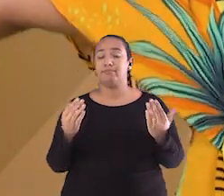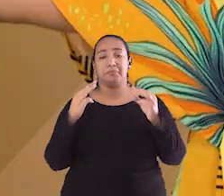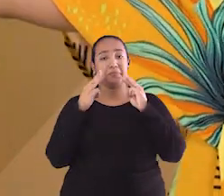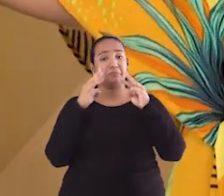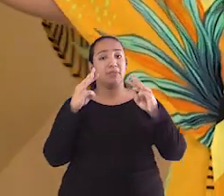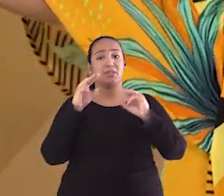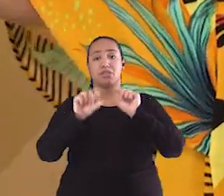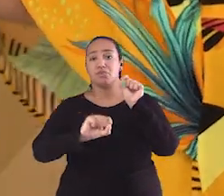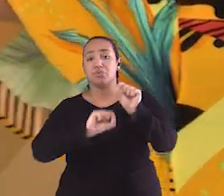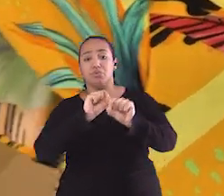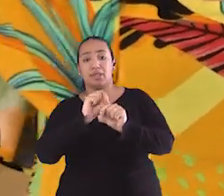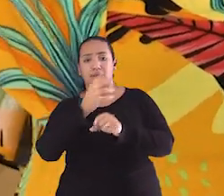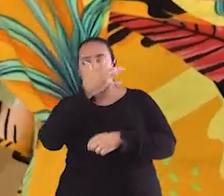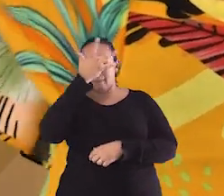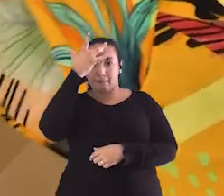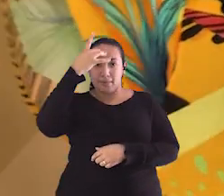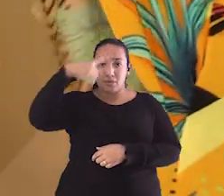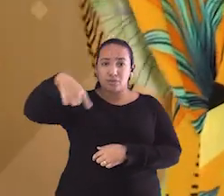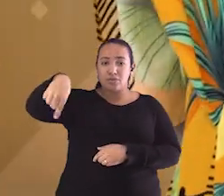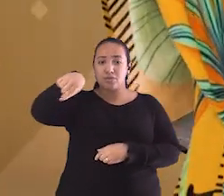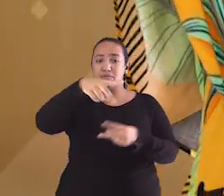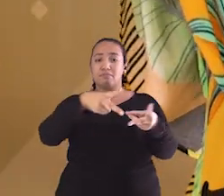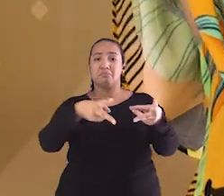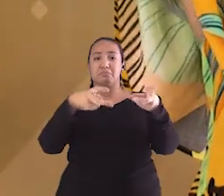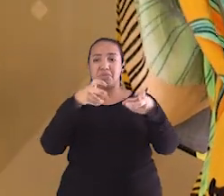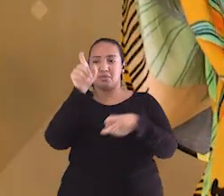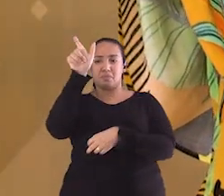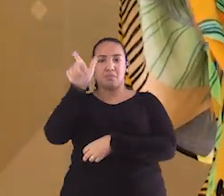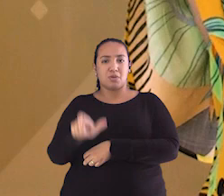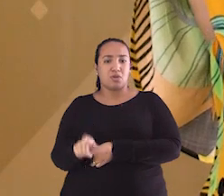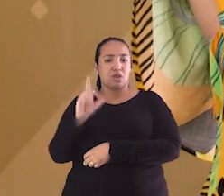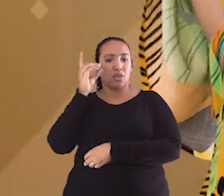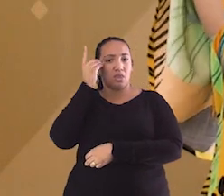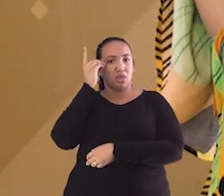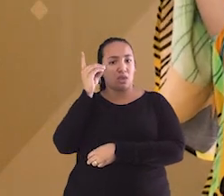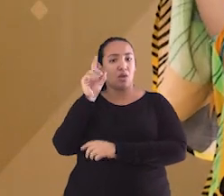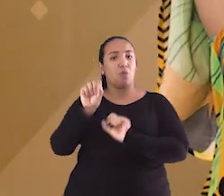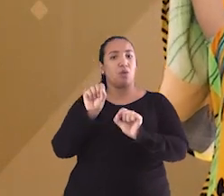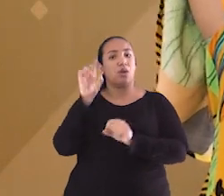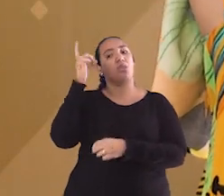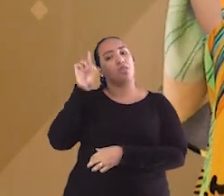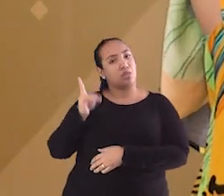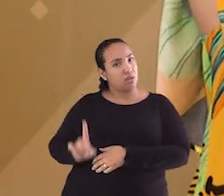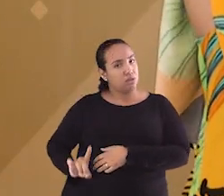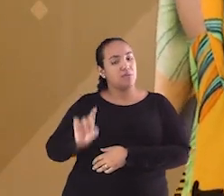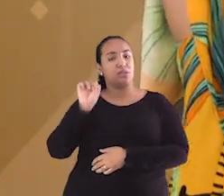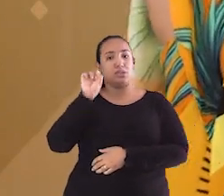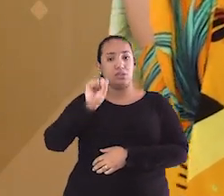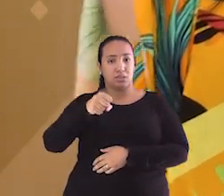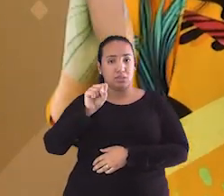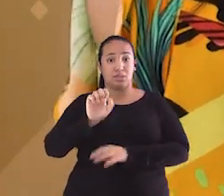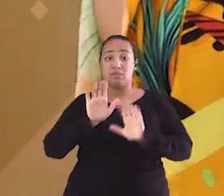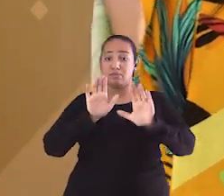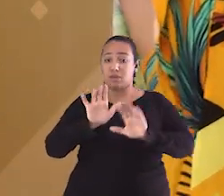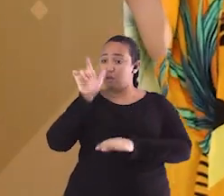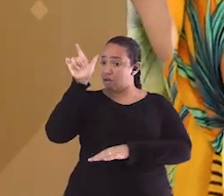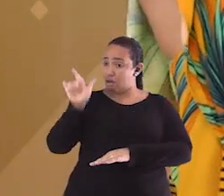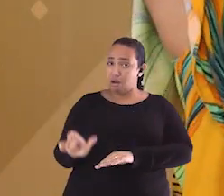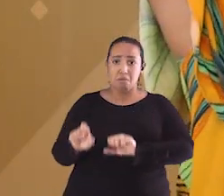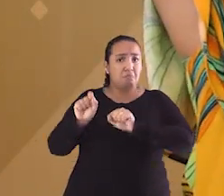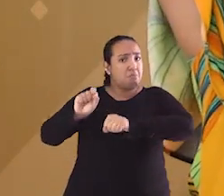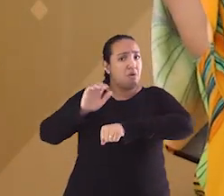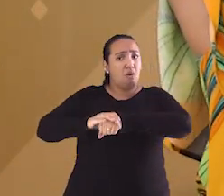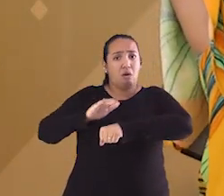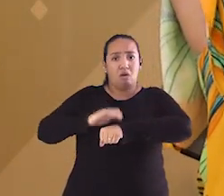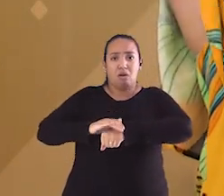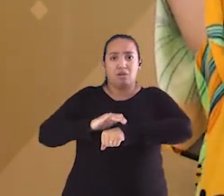essa, que as pessoas possam enxergar a síndrome de Down como uma deficiência. É uma deficiência, sim, mas que eles podem. Quando